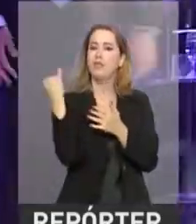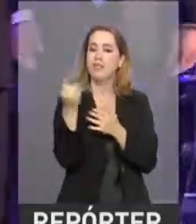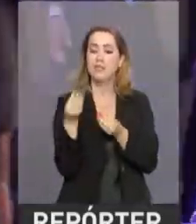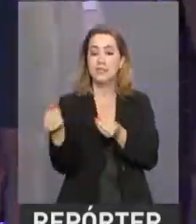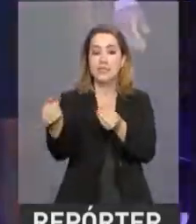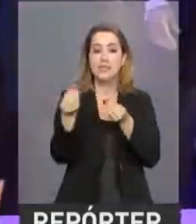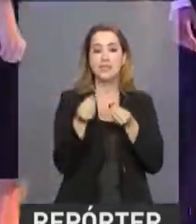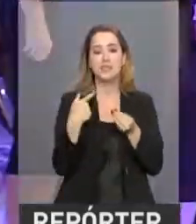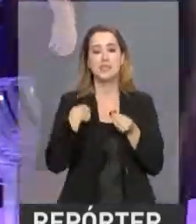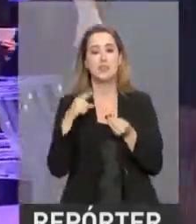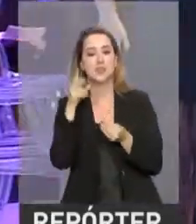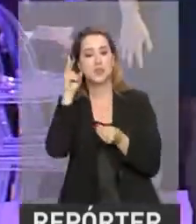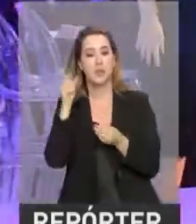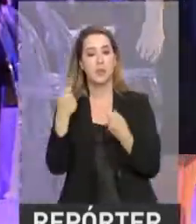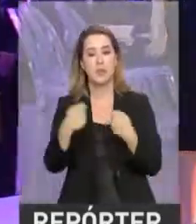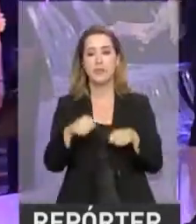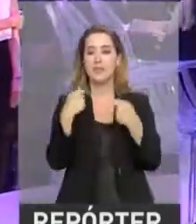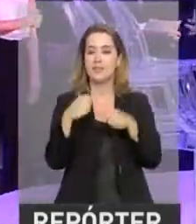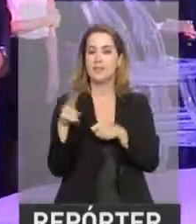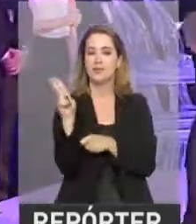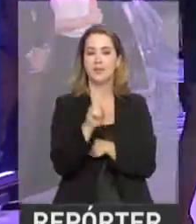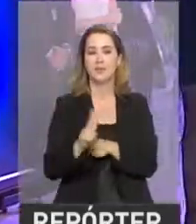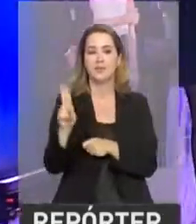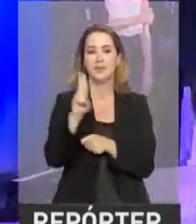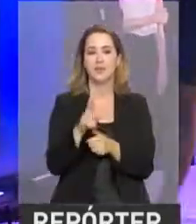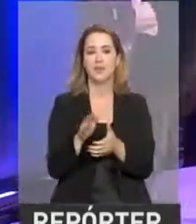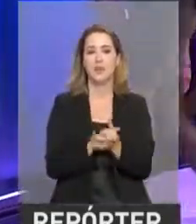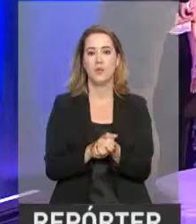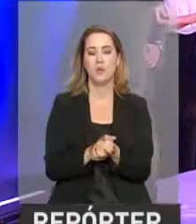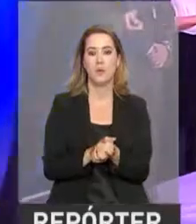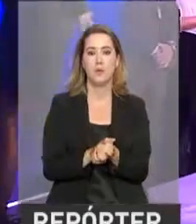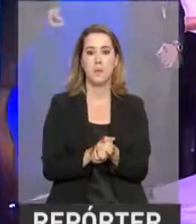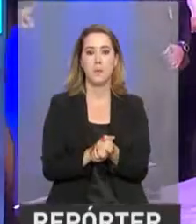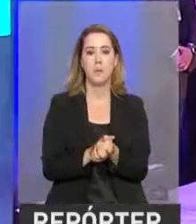entrego a quem mereço usar.